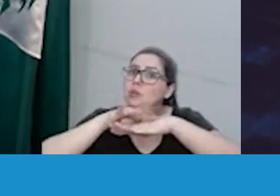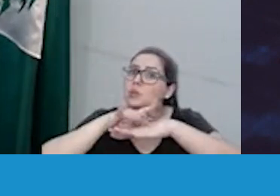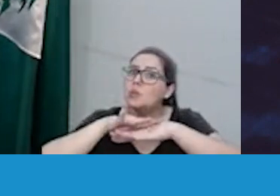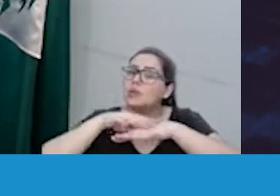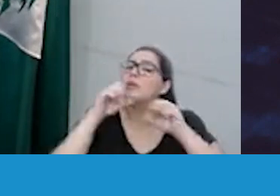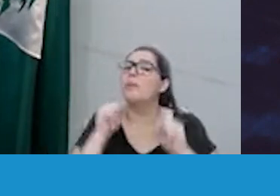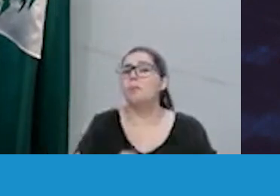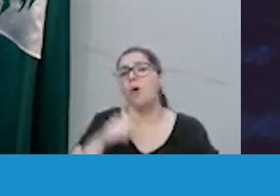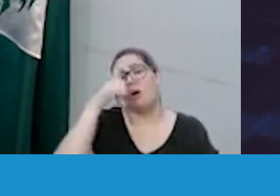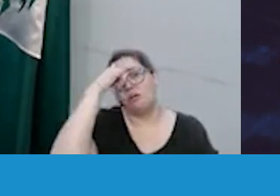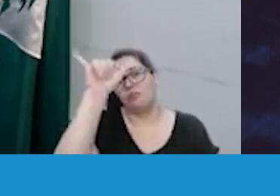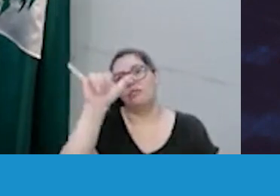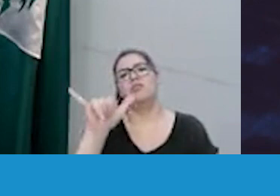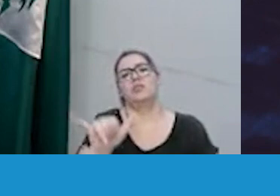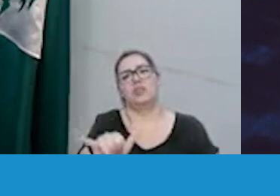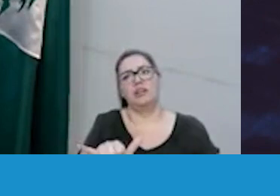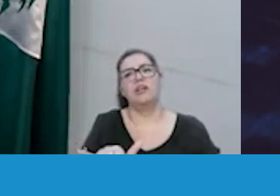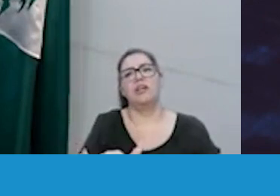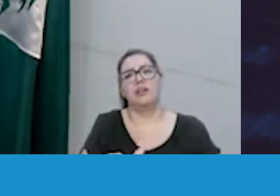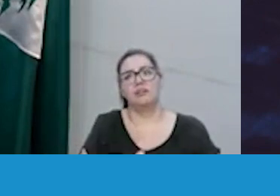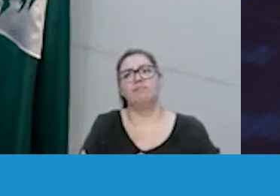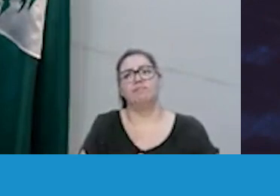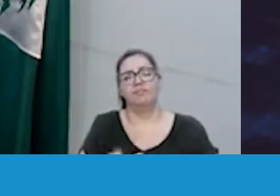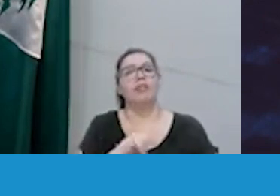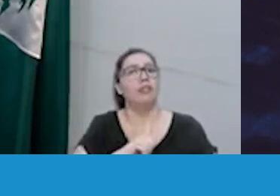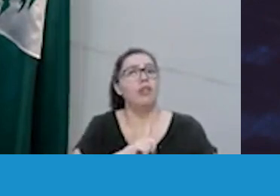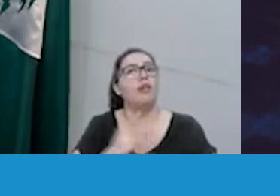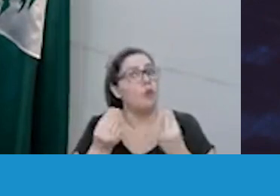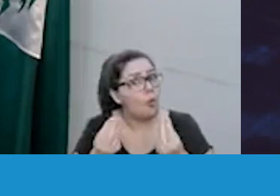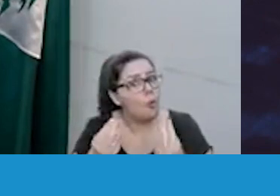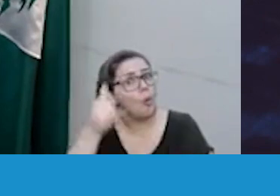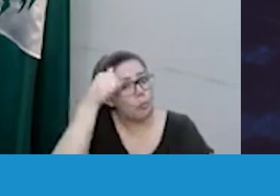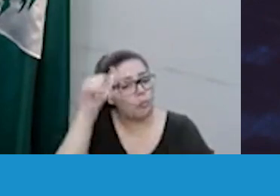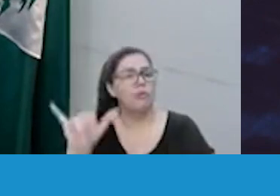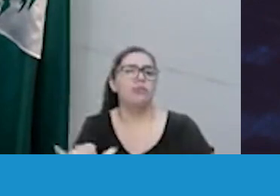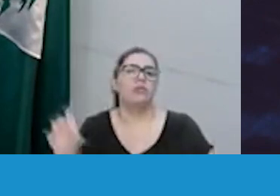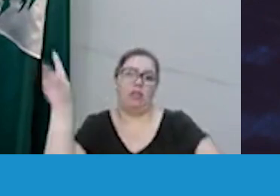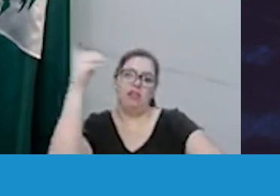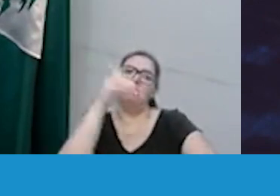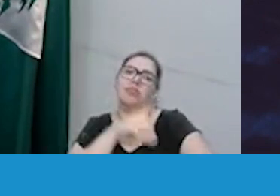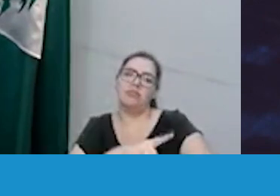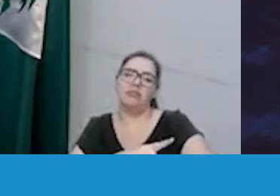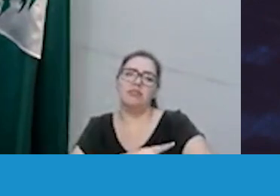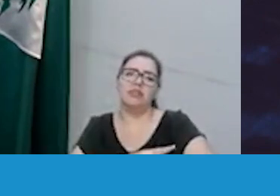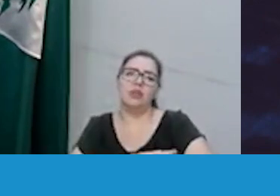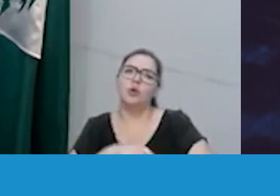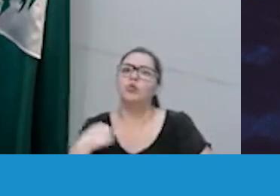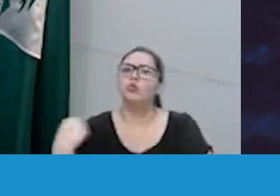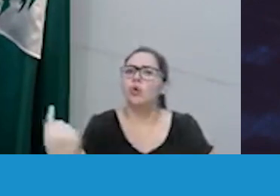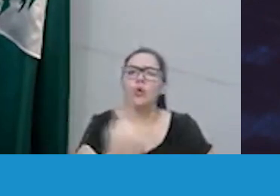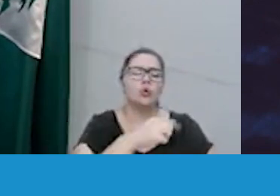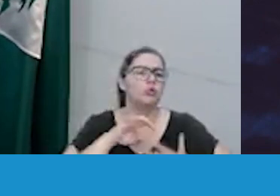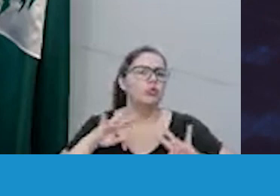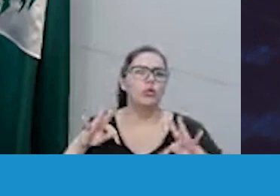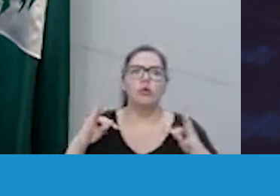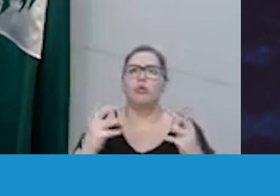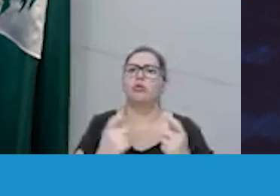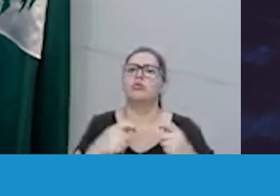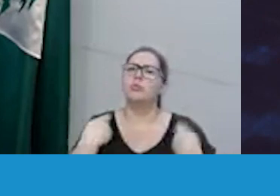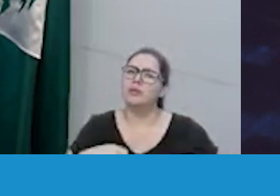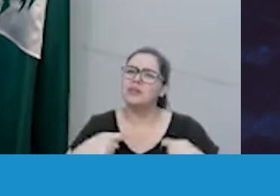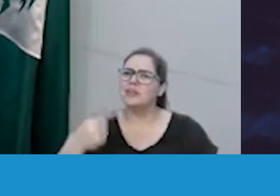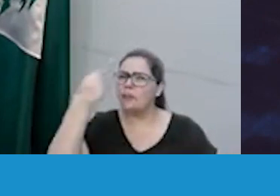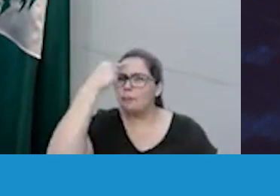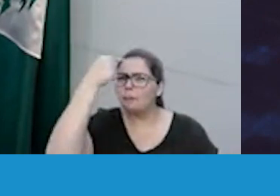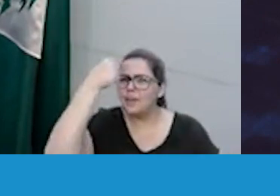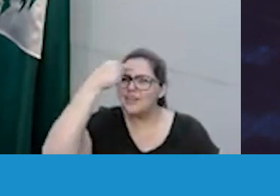é algo que dá vamos para ter evitado então que todos nós agora façamos uma reflexão